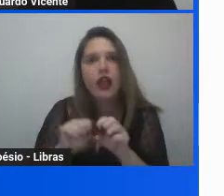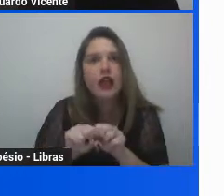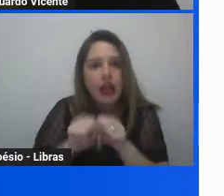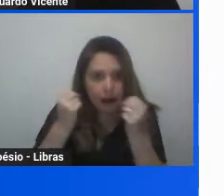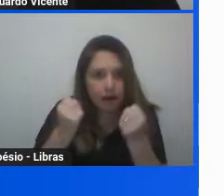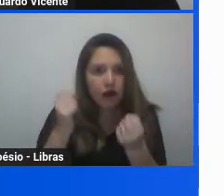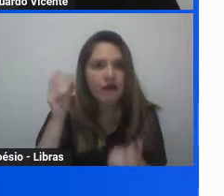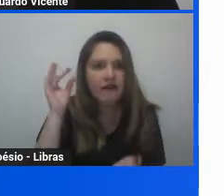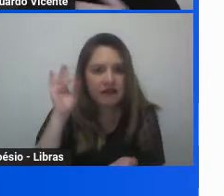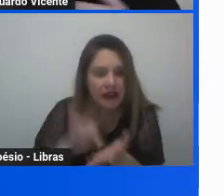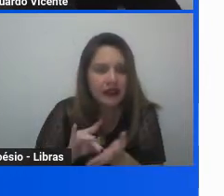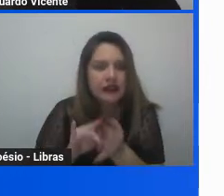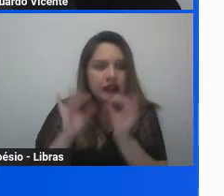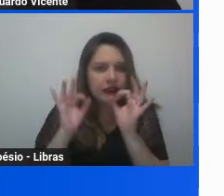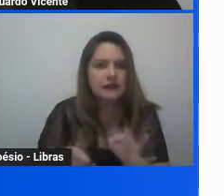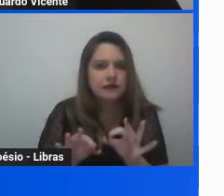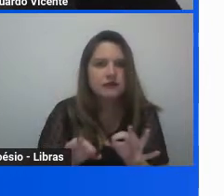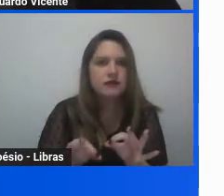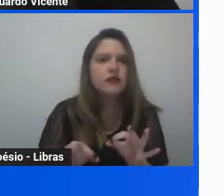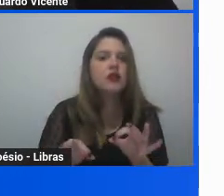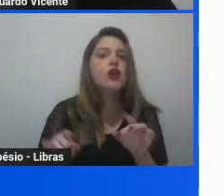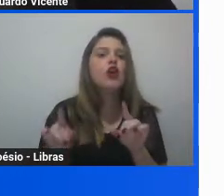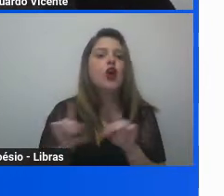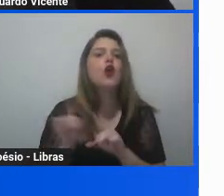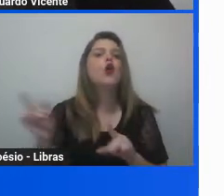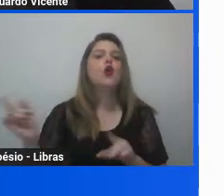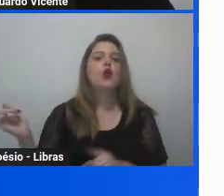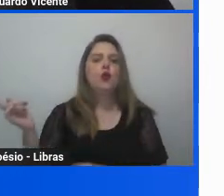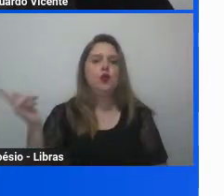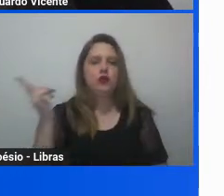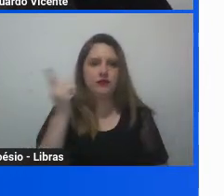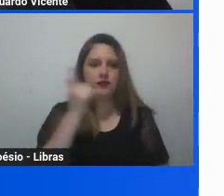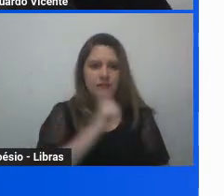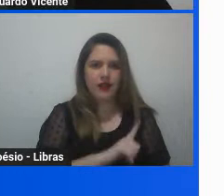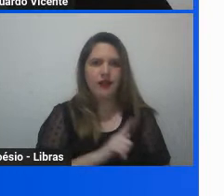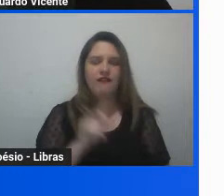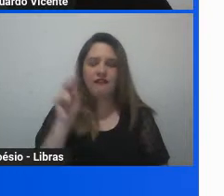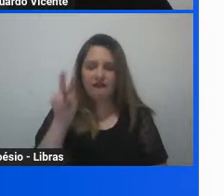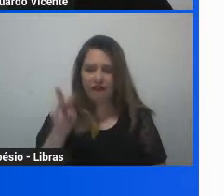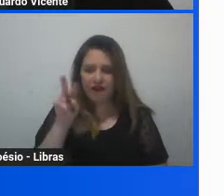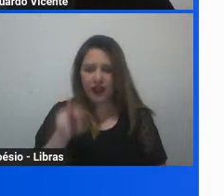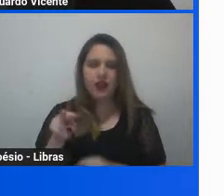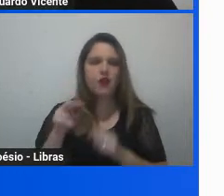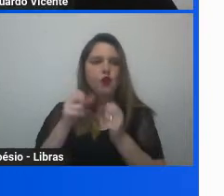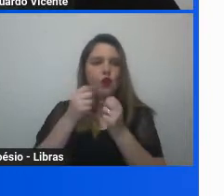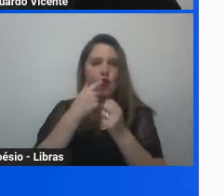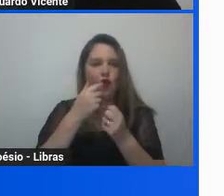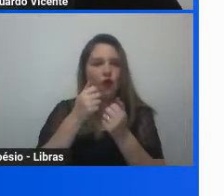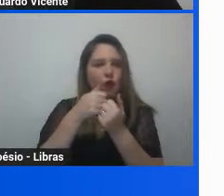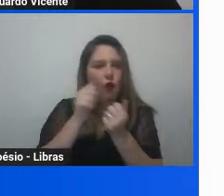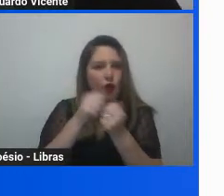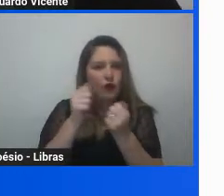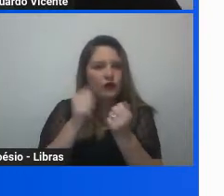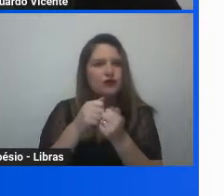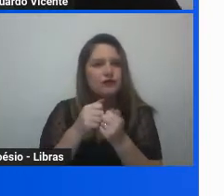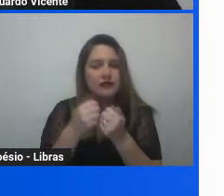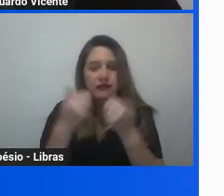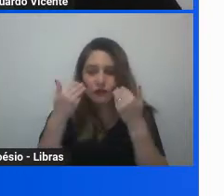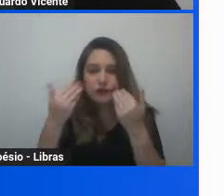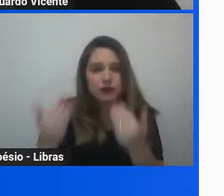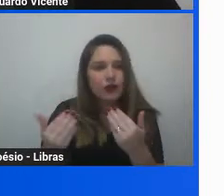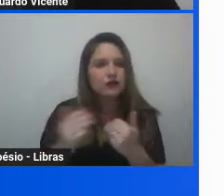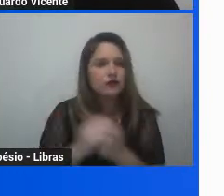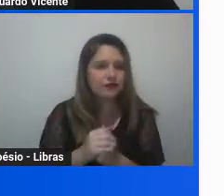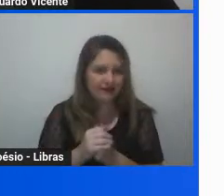da pele, onde você consegue visualizar sangue e ali fragmento ósseo, que é